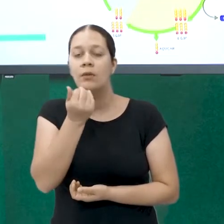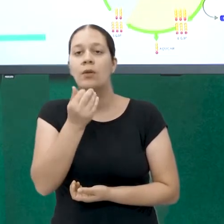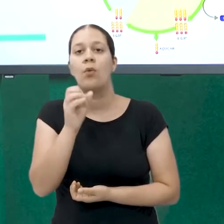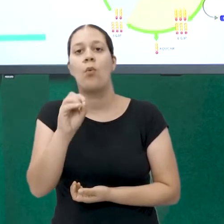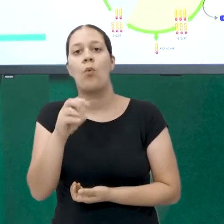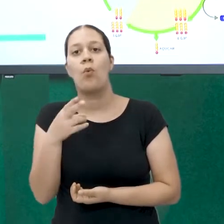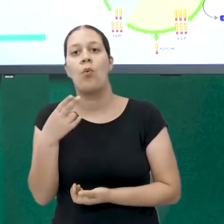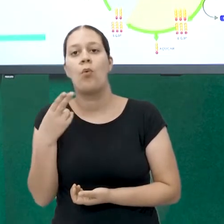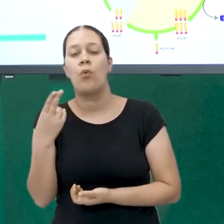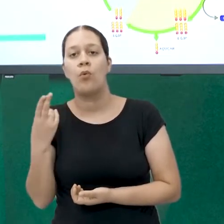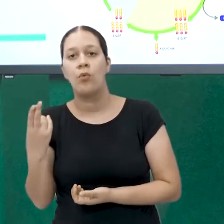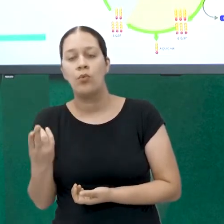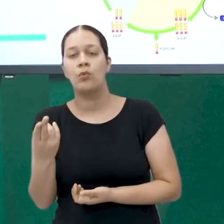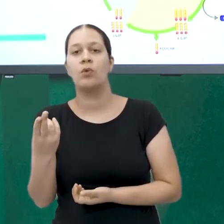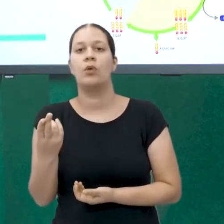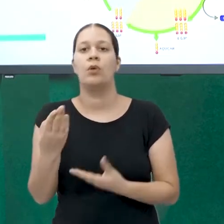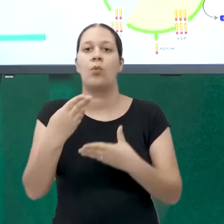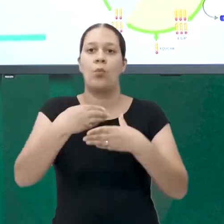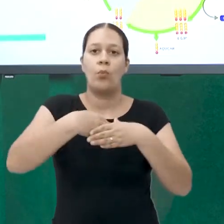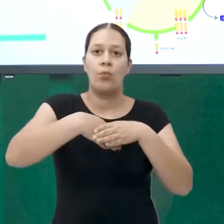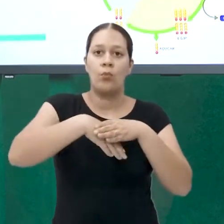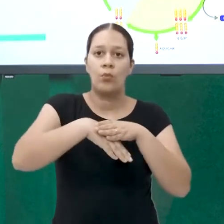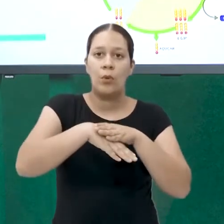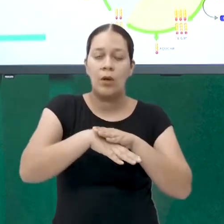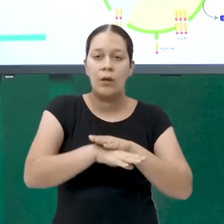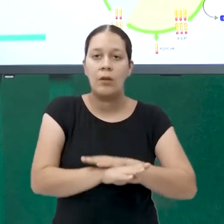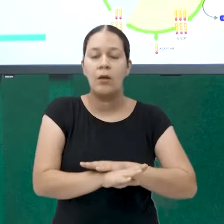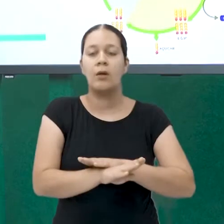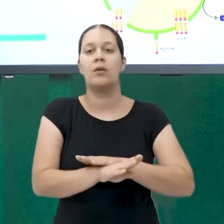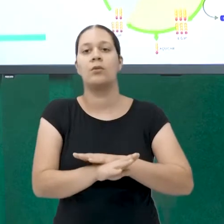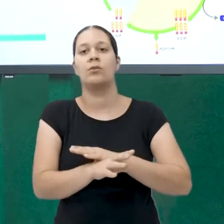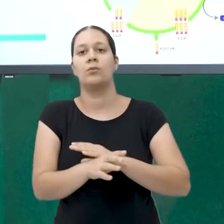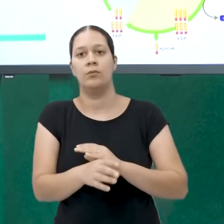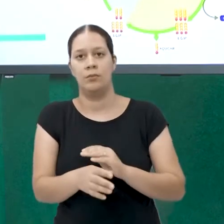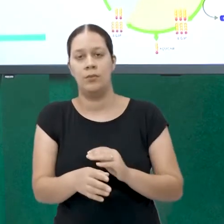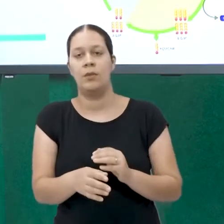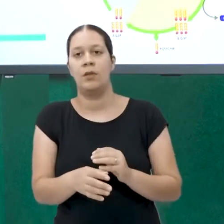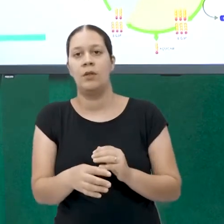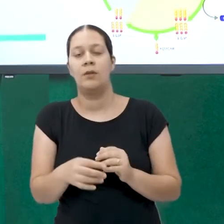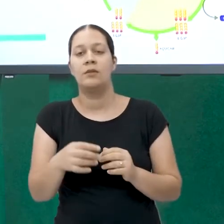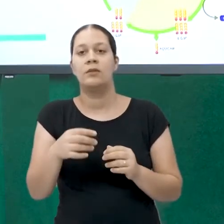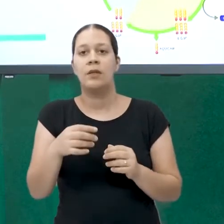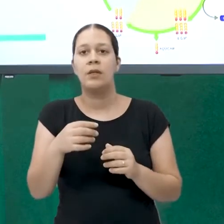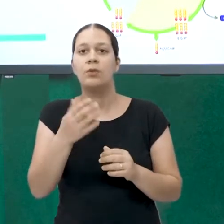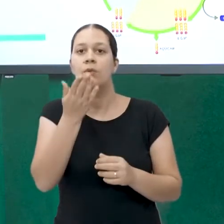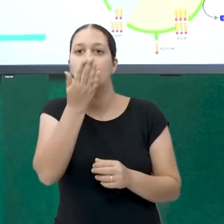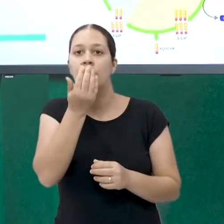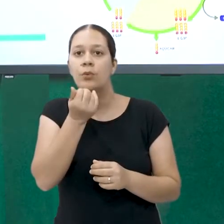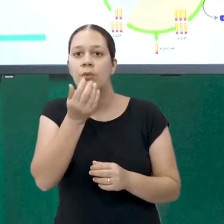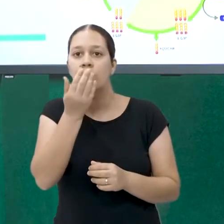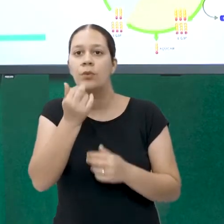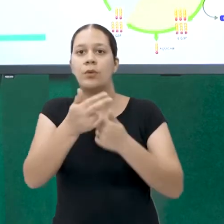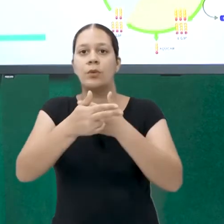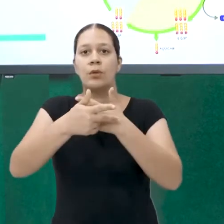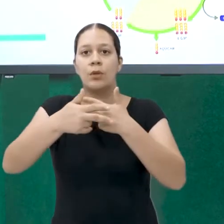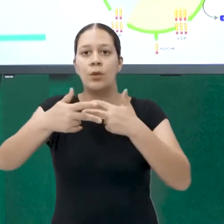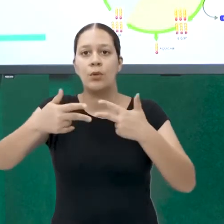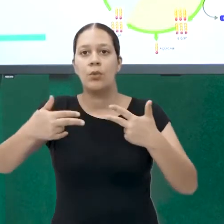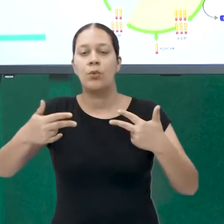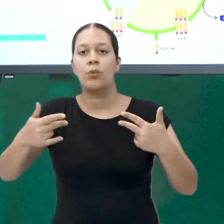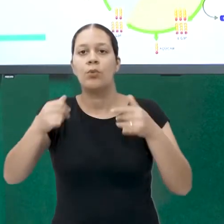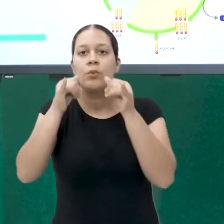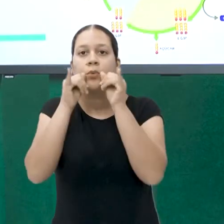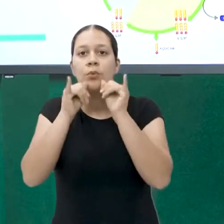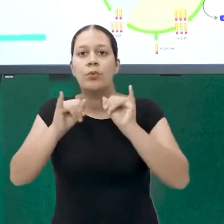tá? Ou podem ser estocados, como por exemplo, estocados como amido, tá?